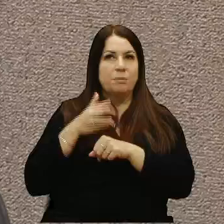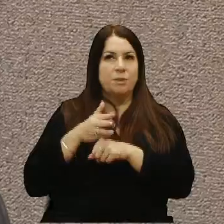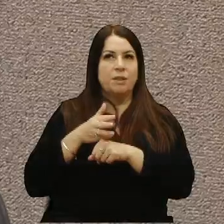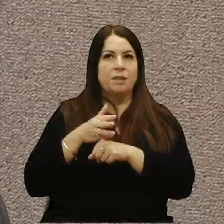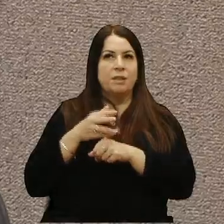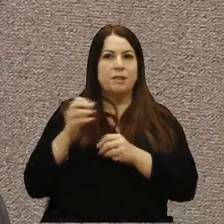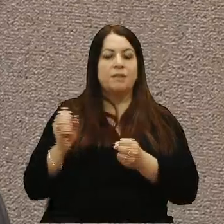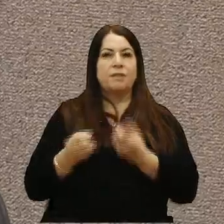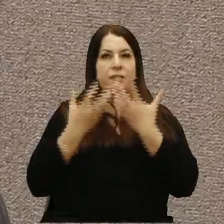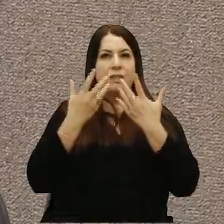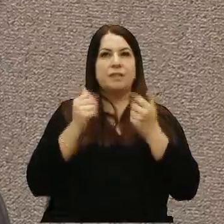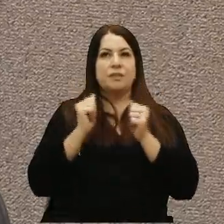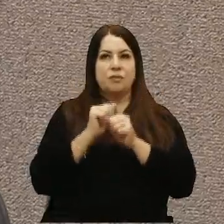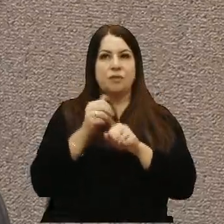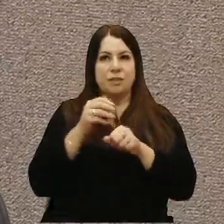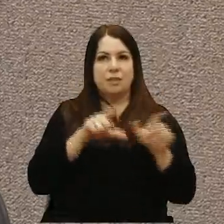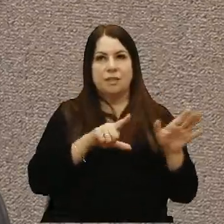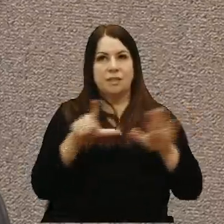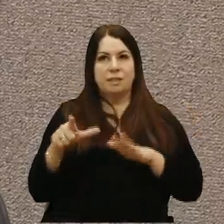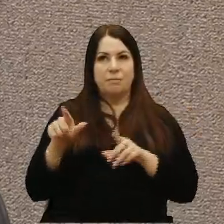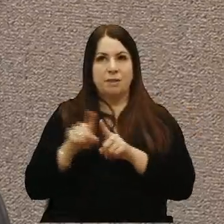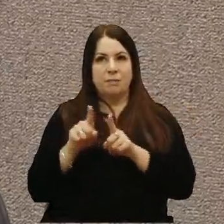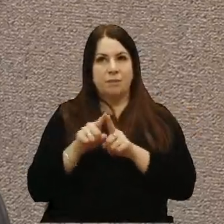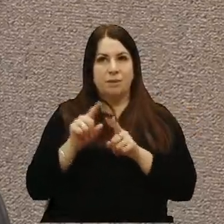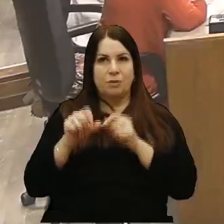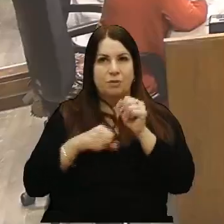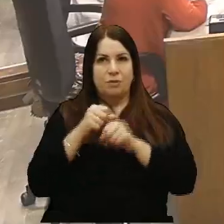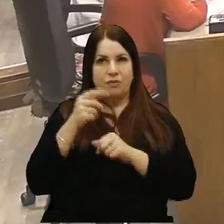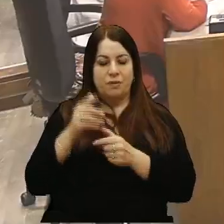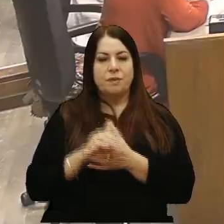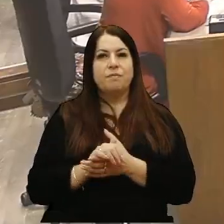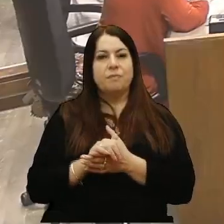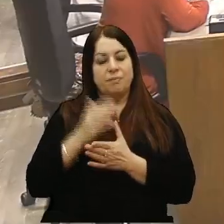dessas celebrações, com certeza, da semana também, a partir do que vem. Obrigado, vereadora Marisol.